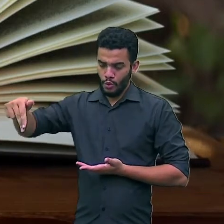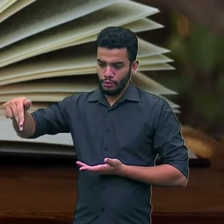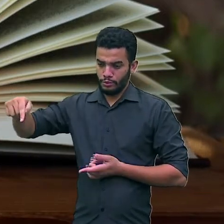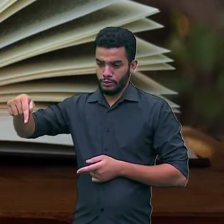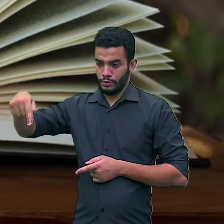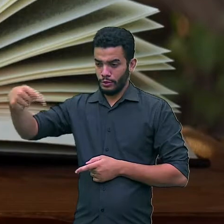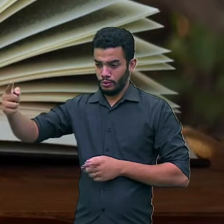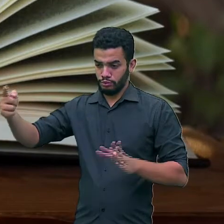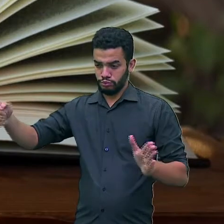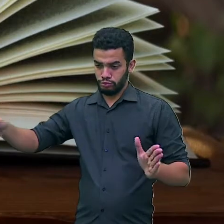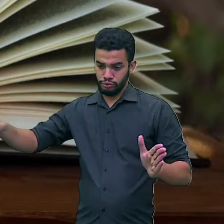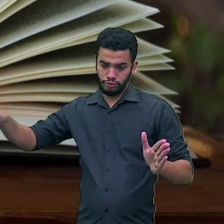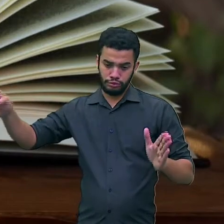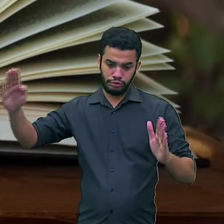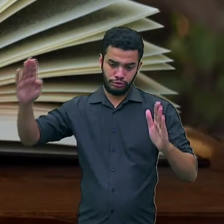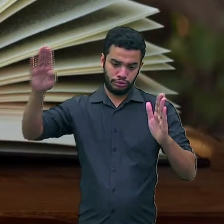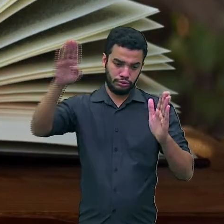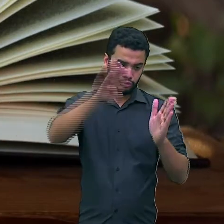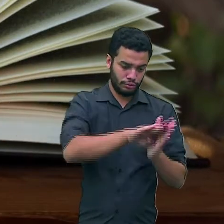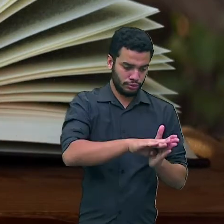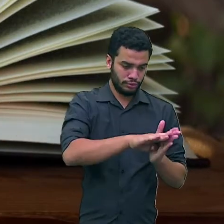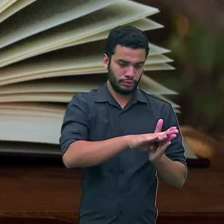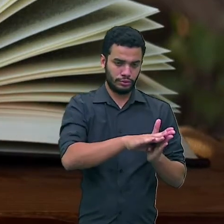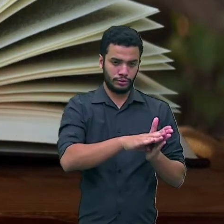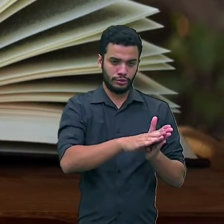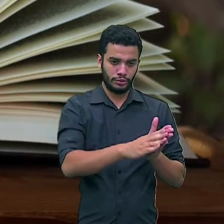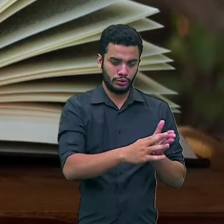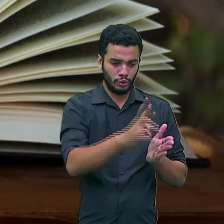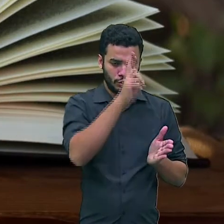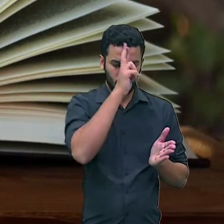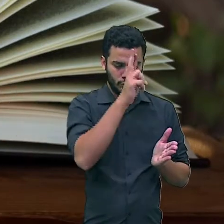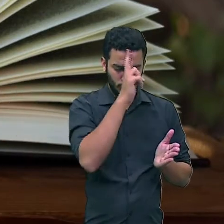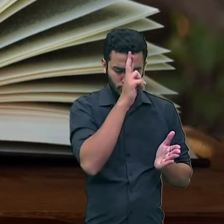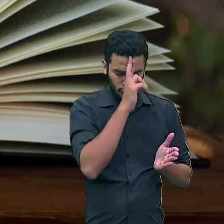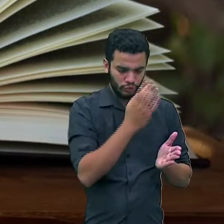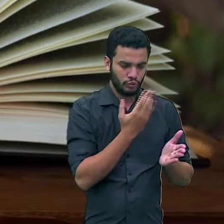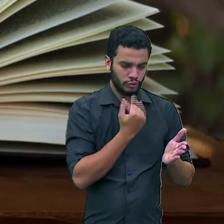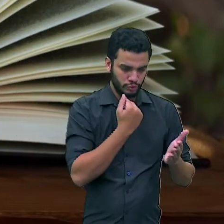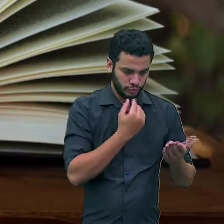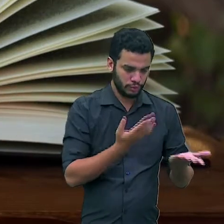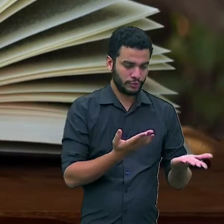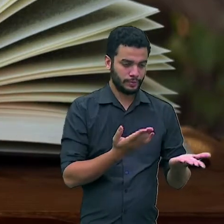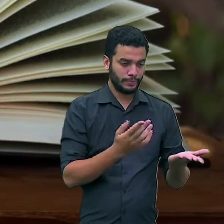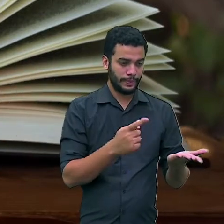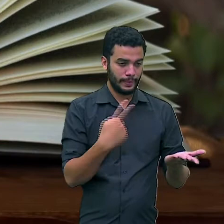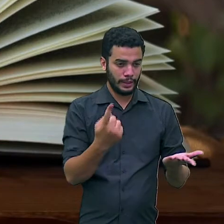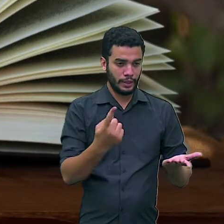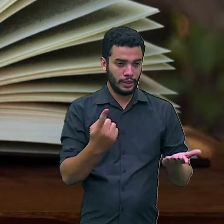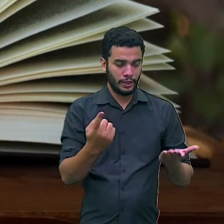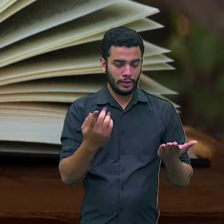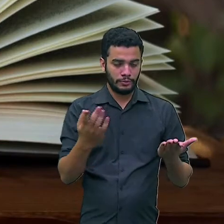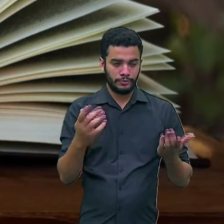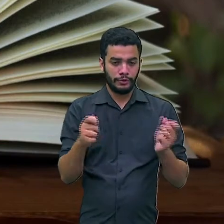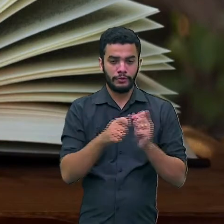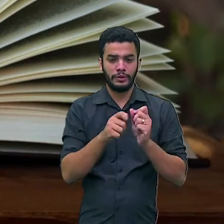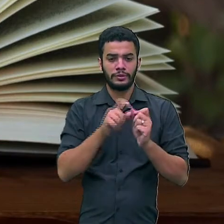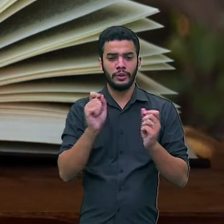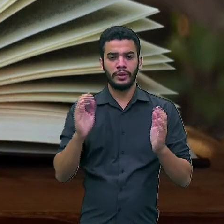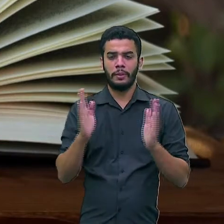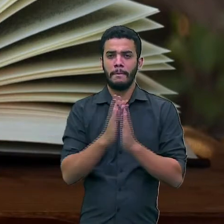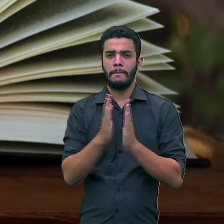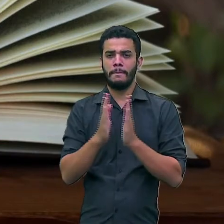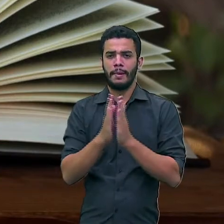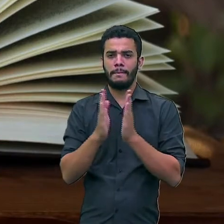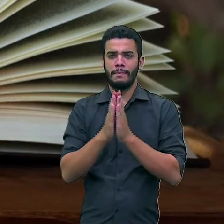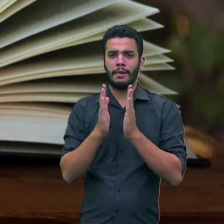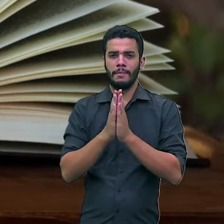todos juntos e comemoraremos o Dia dos Pais, com muito carinho e alegria. Gostou?